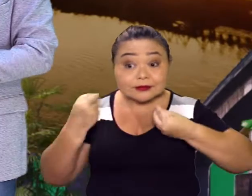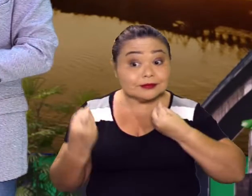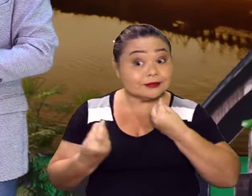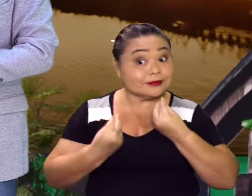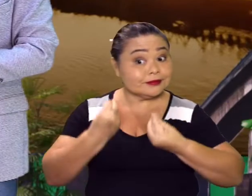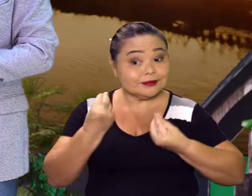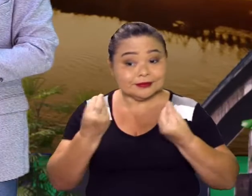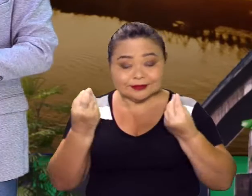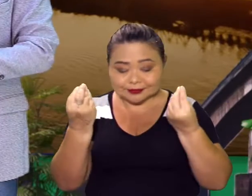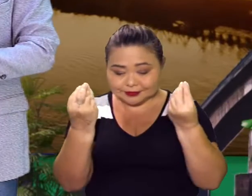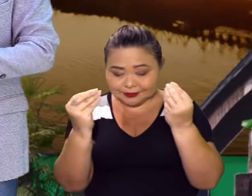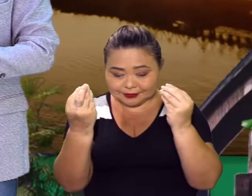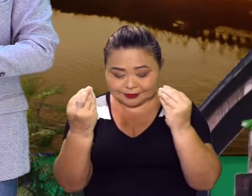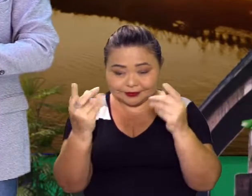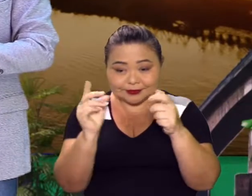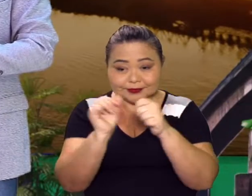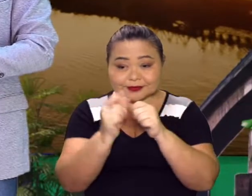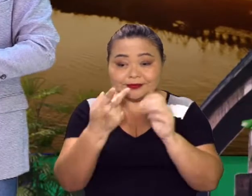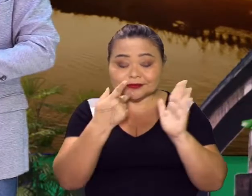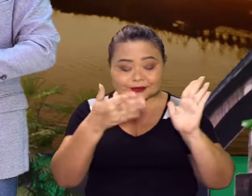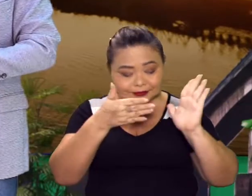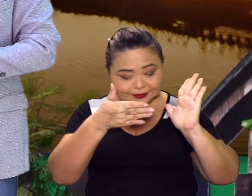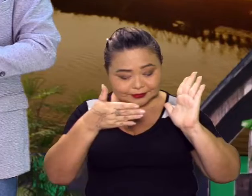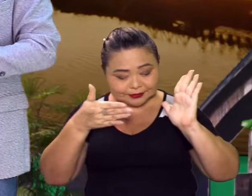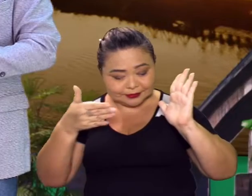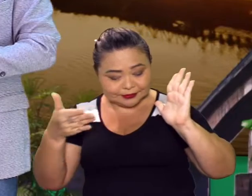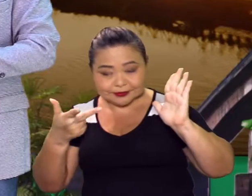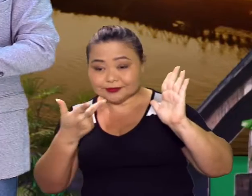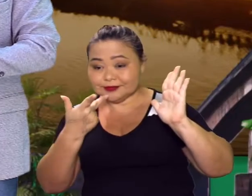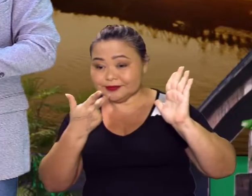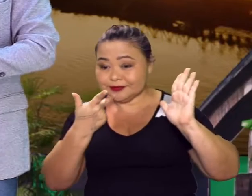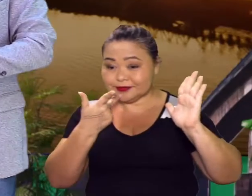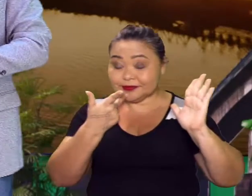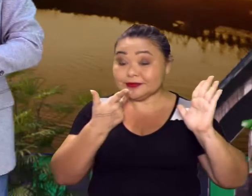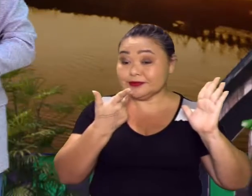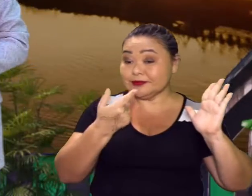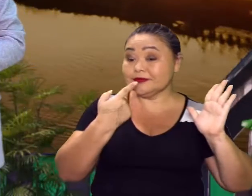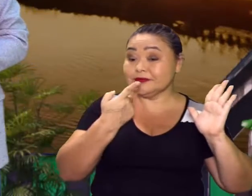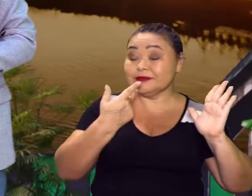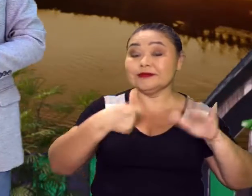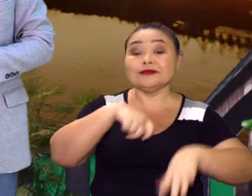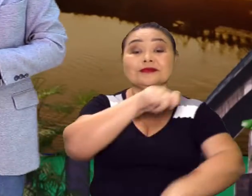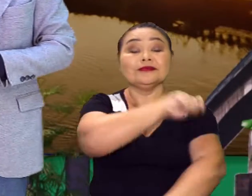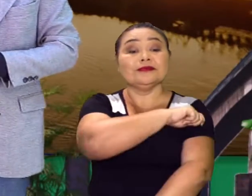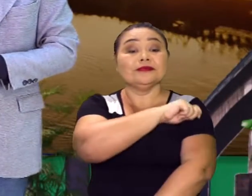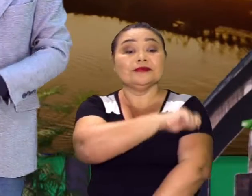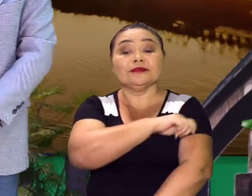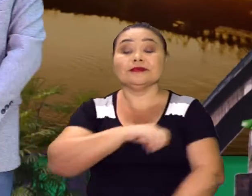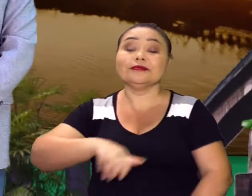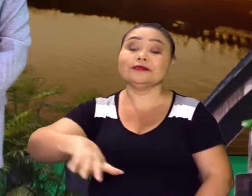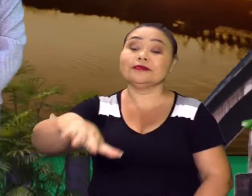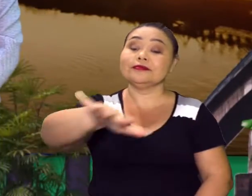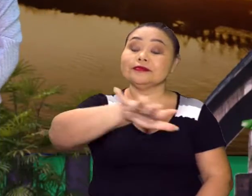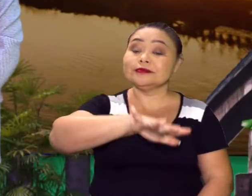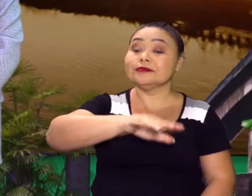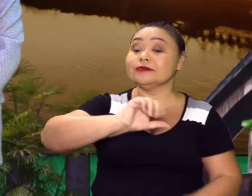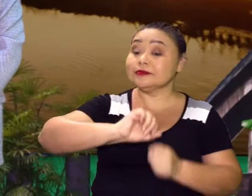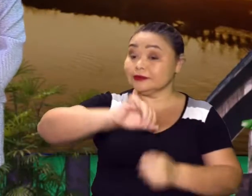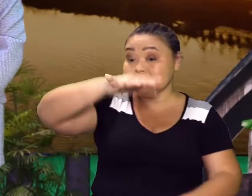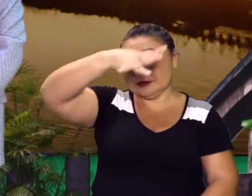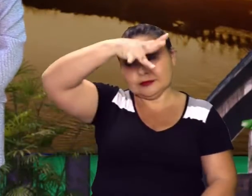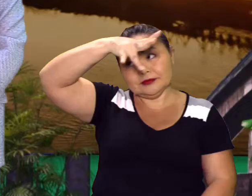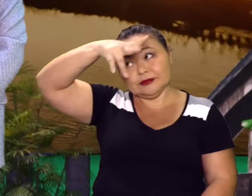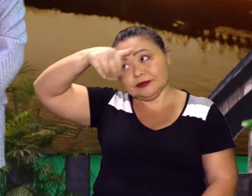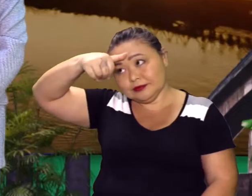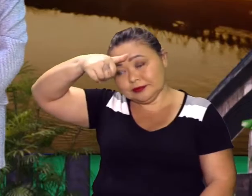estamos ainda falando nesse período aí que comentamos e relatamos para o nosso aluno, de área Mato